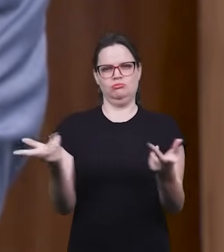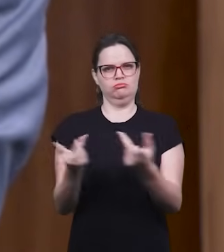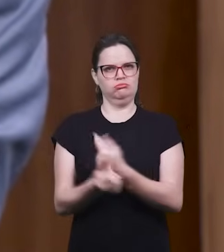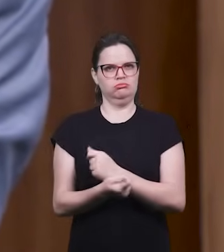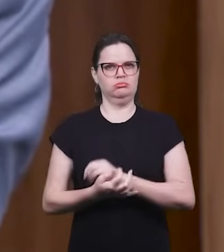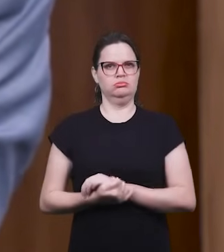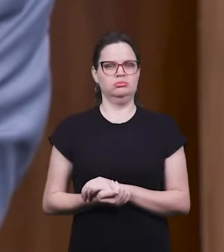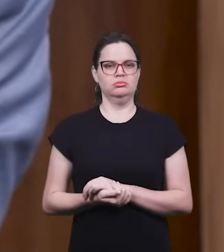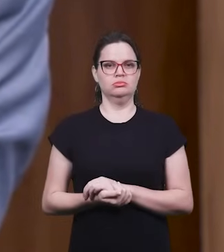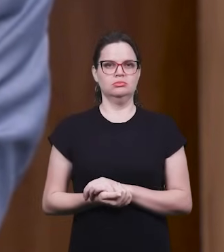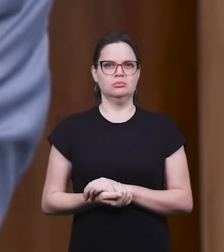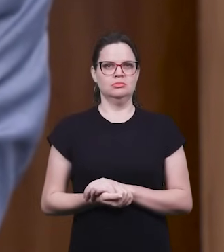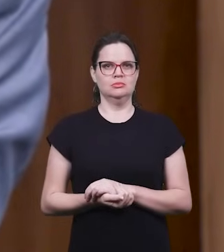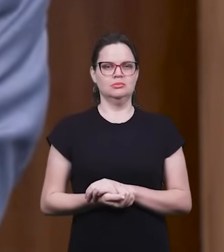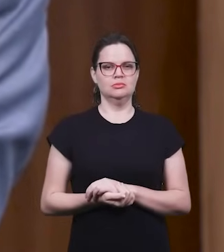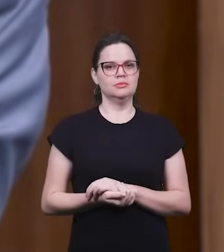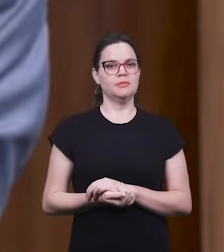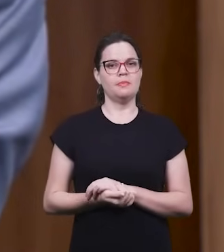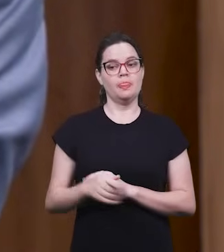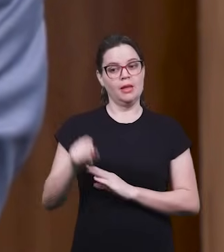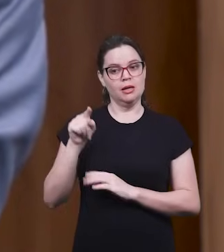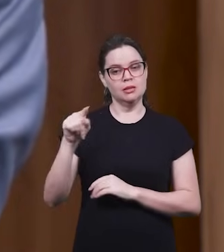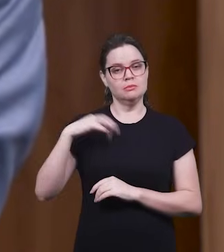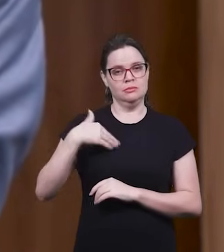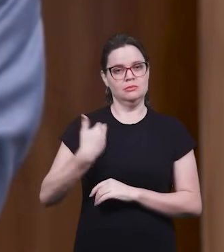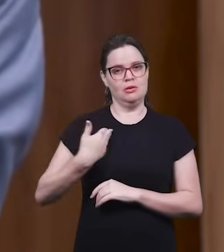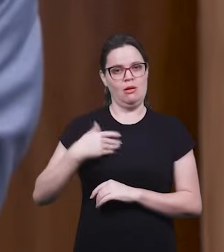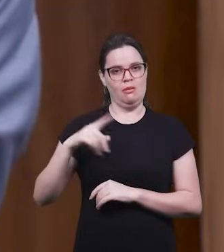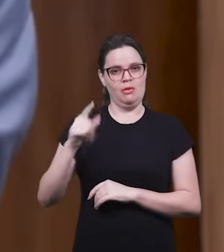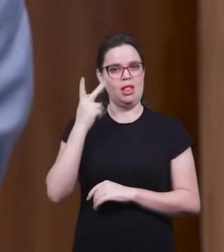tinha uma coisa, ele era assim,